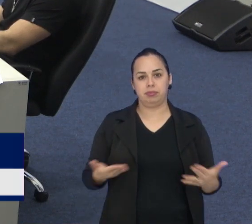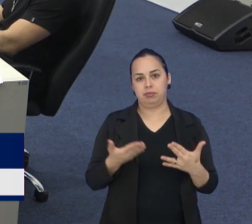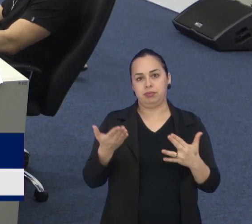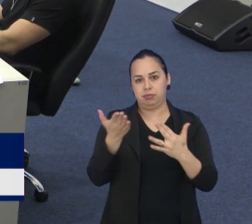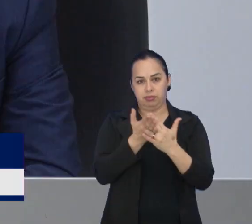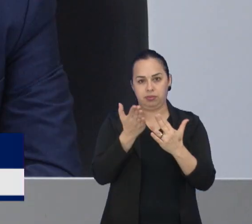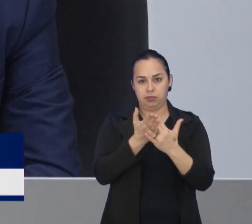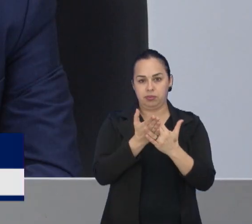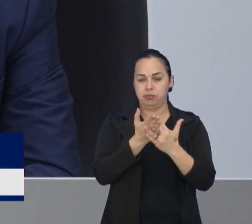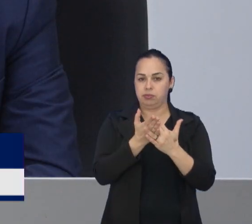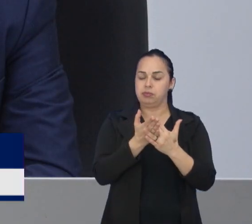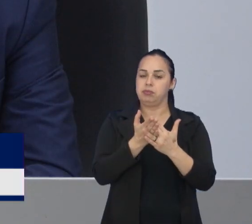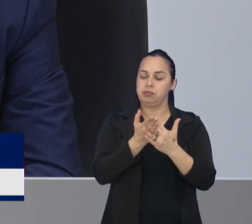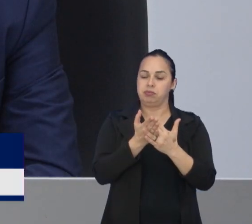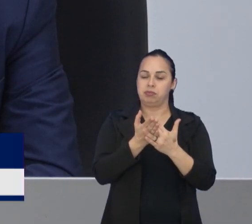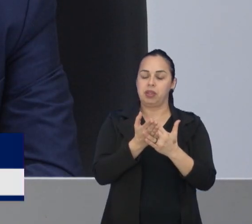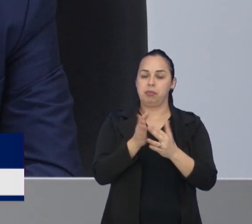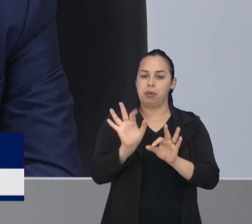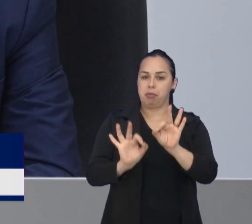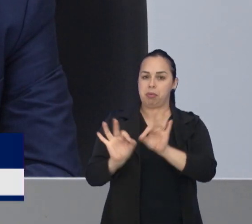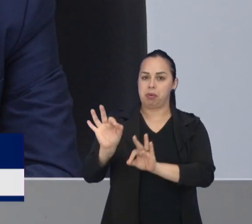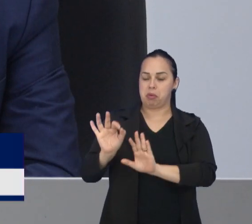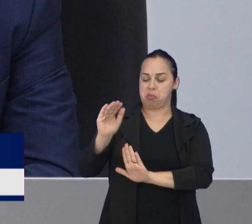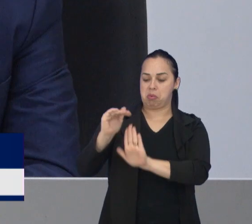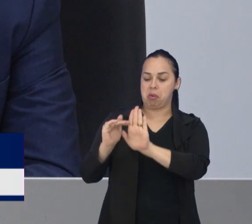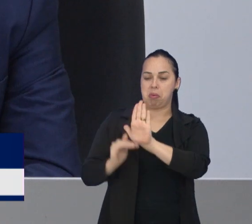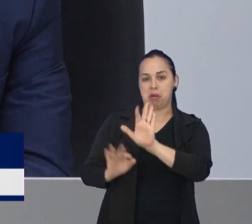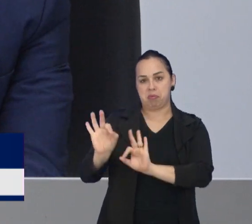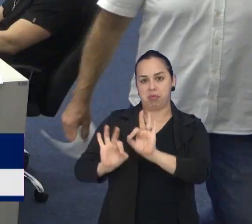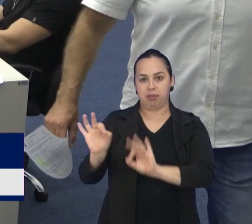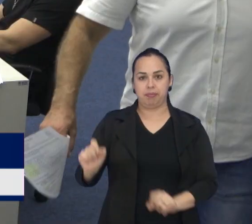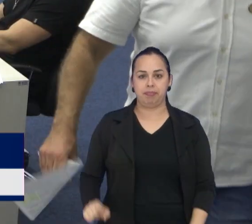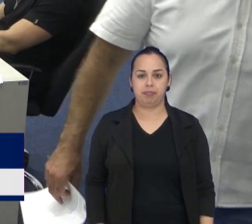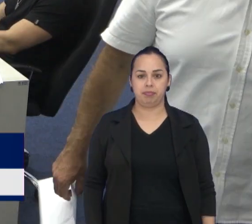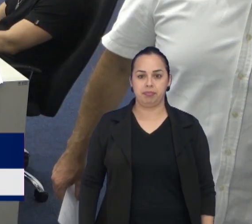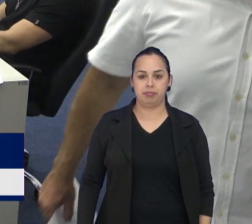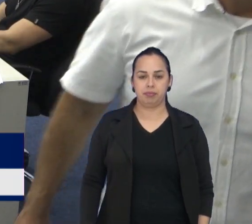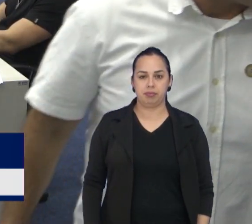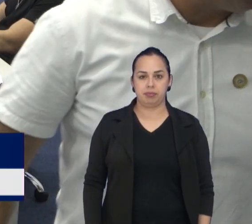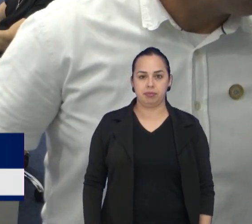Suspenderemos a sessão por alguns instantes para a reorganização da pauta.